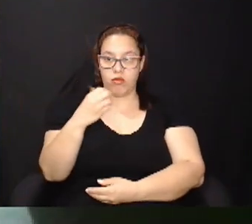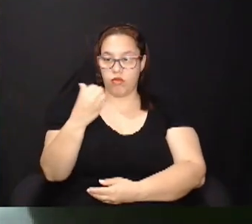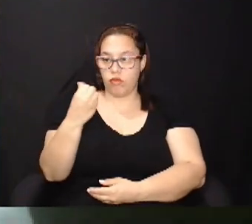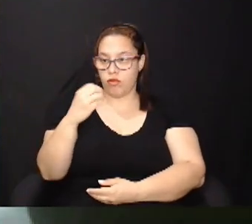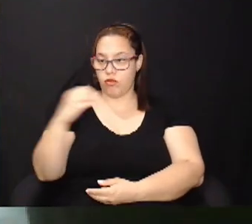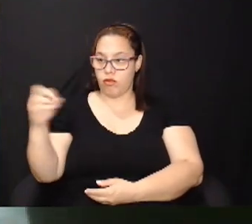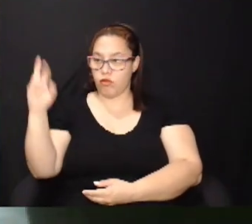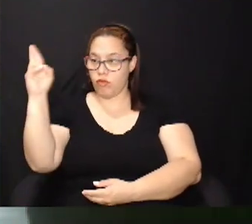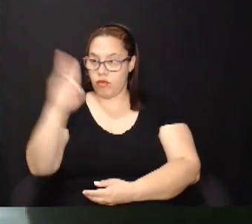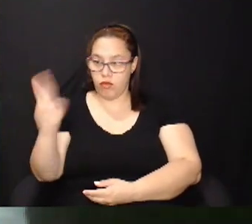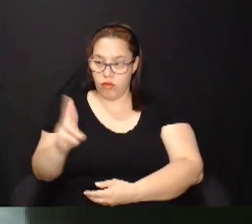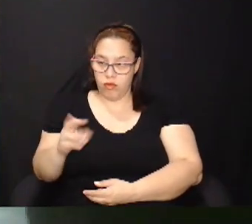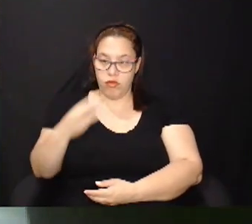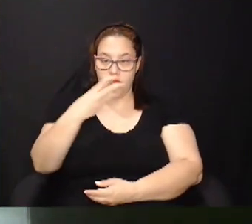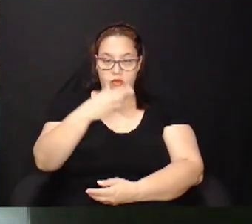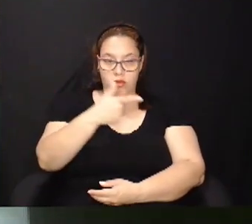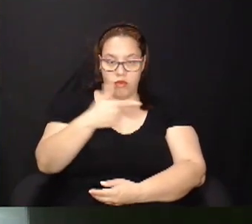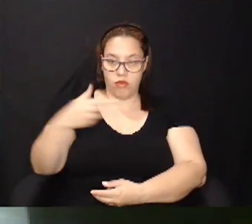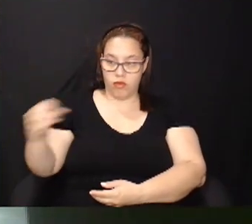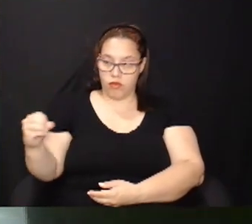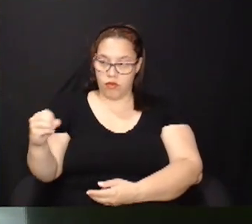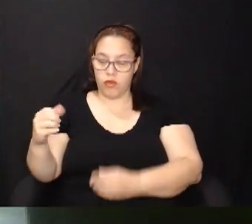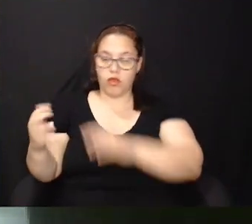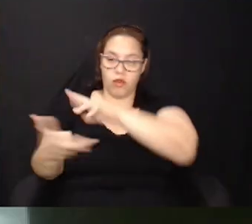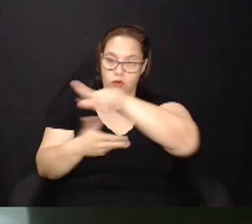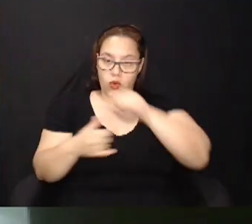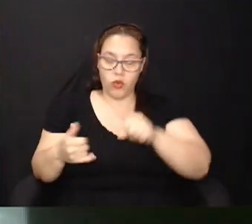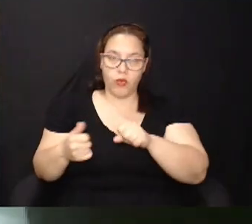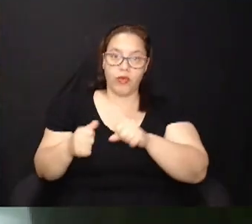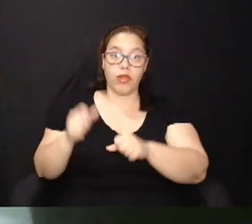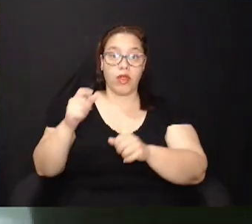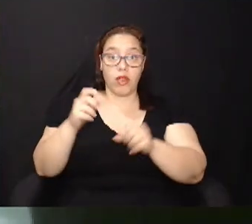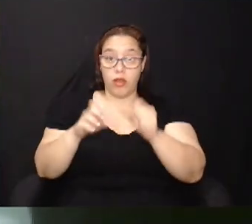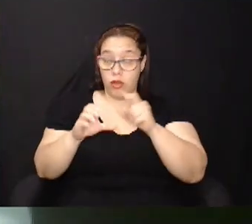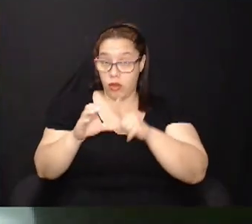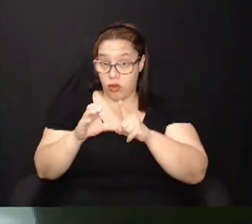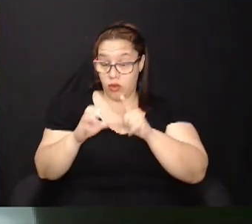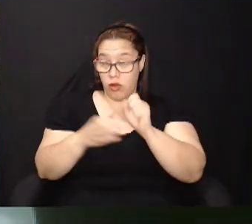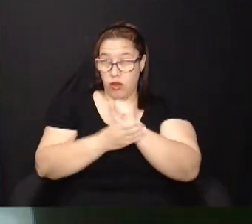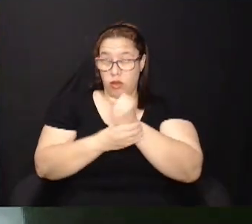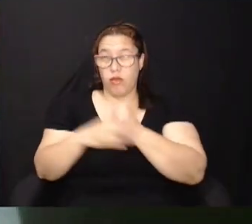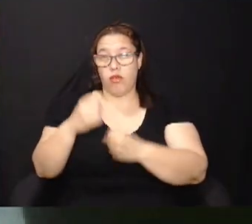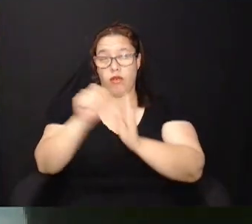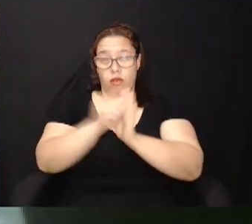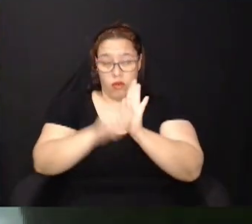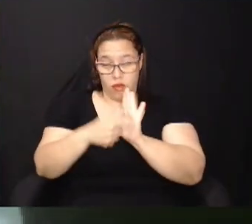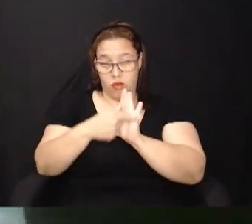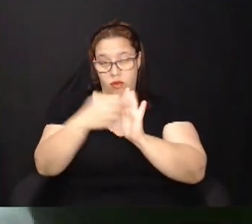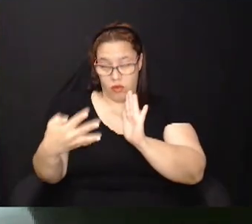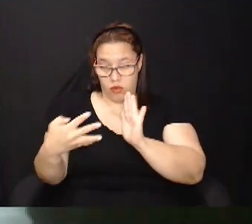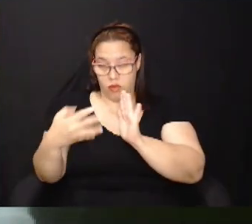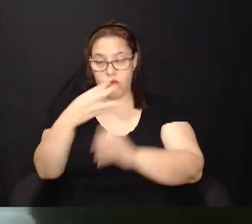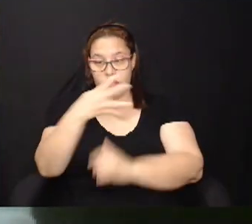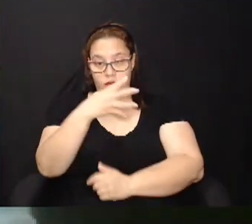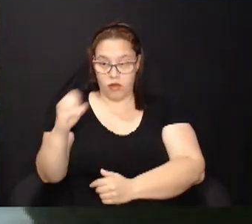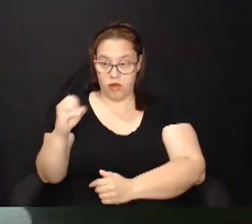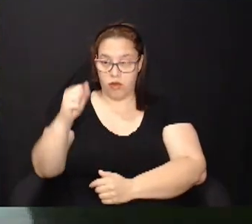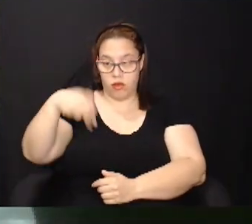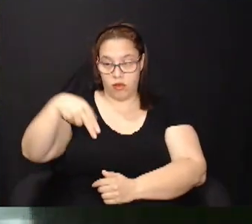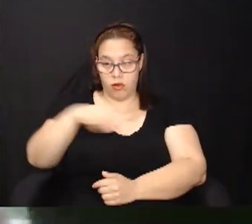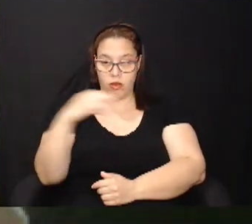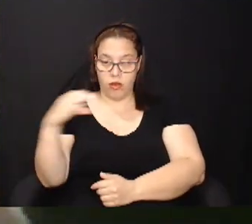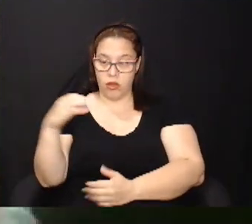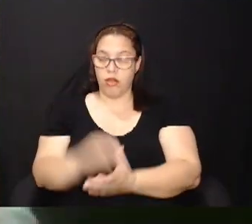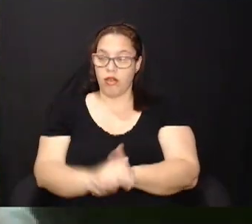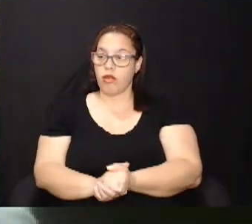R$ 3.200 em voo internacional. E isso é garantido lá pelo artigo 24 da mesma resolução 400 da ANAC que a gente mencionou agora há pouco.